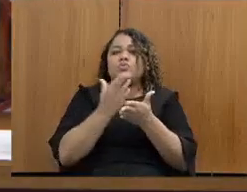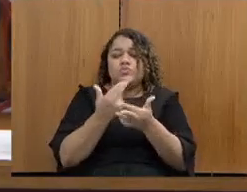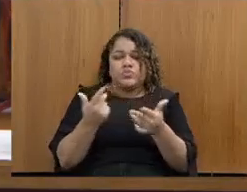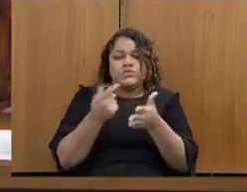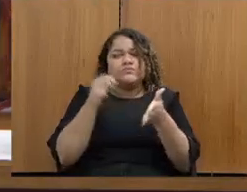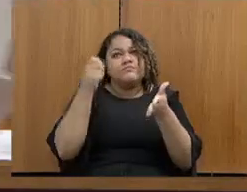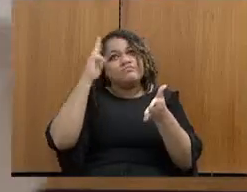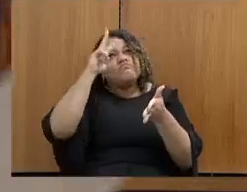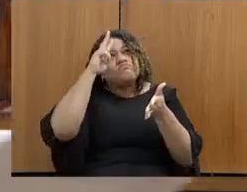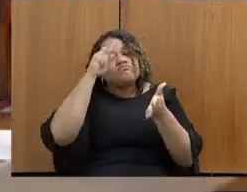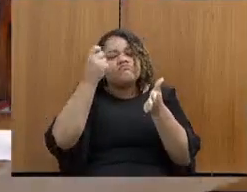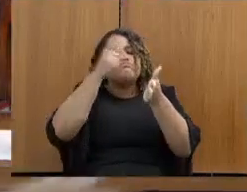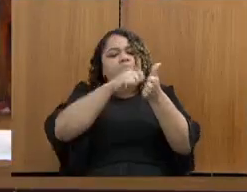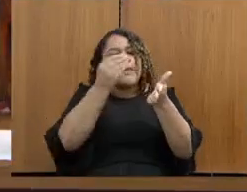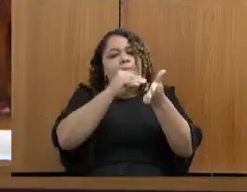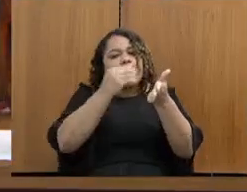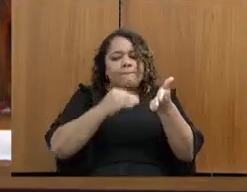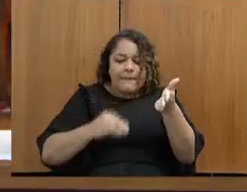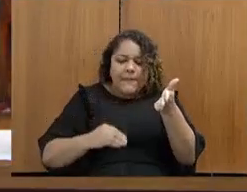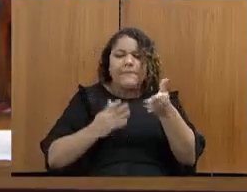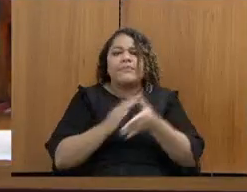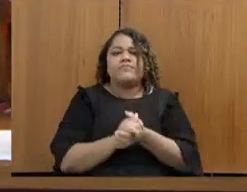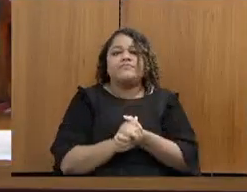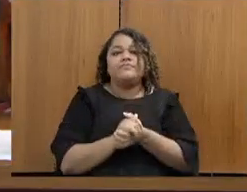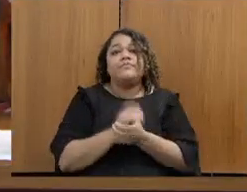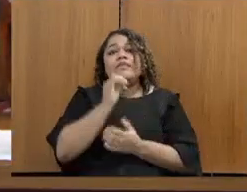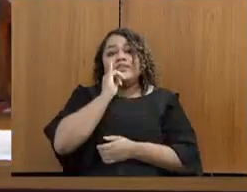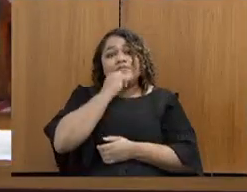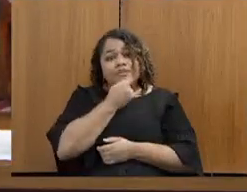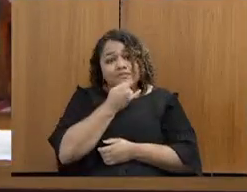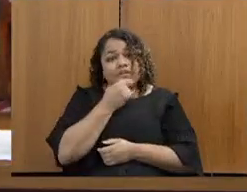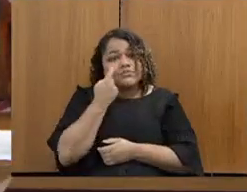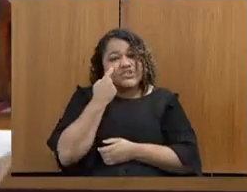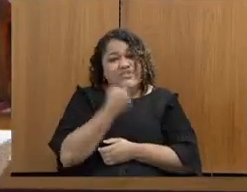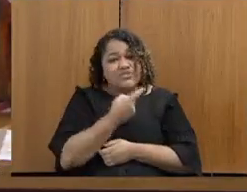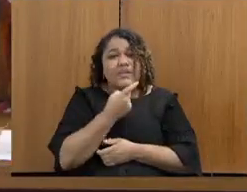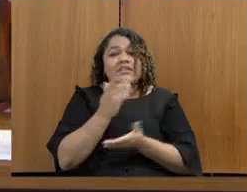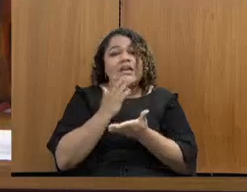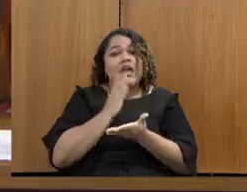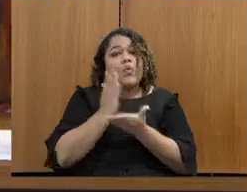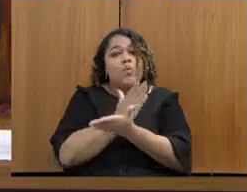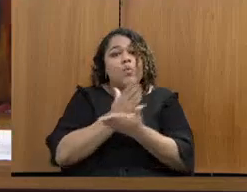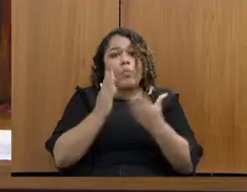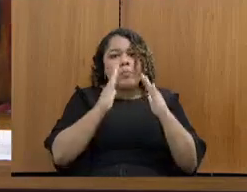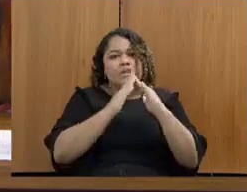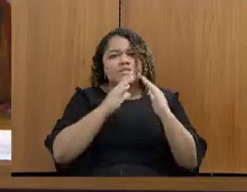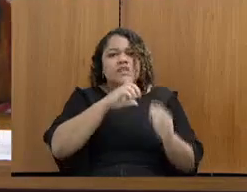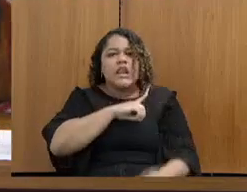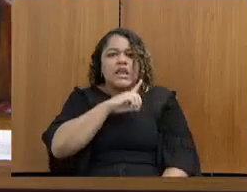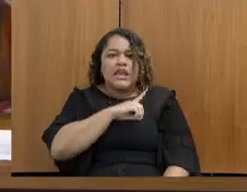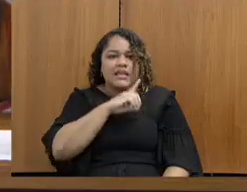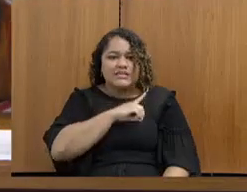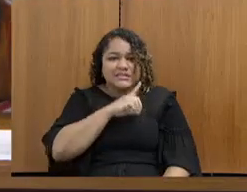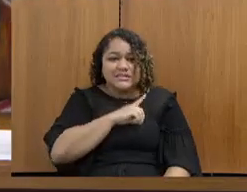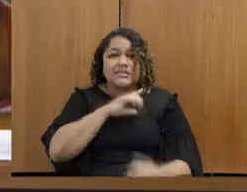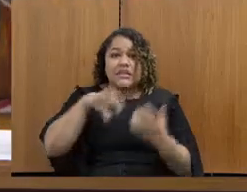lembrando e infelizmente a gente tem visto aí que tem delegacia sendo reformadas mas muitas outras aí incompleto estado de dificuldade